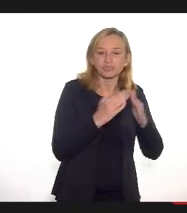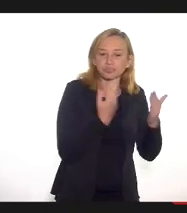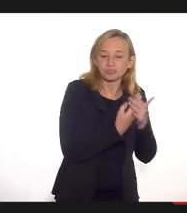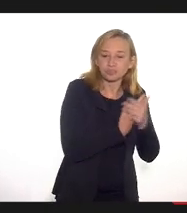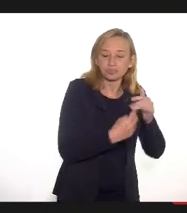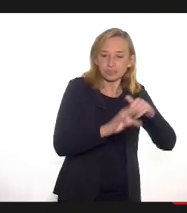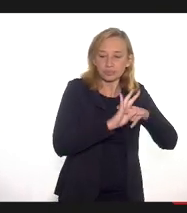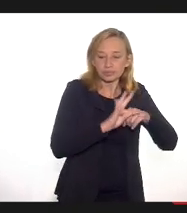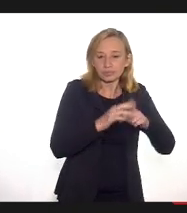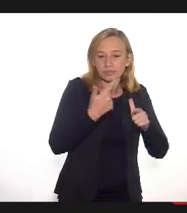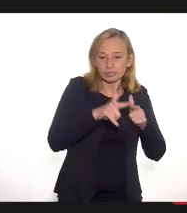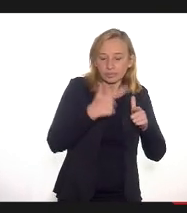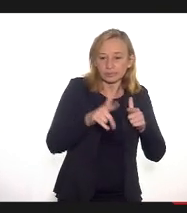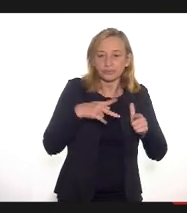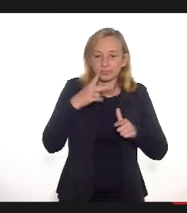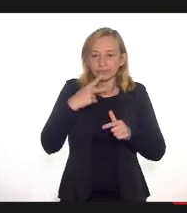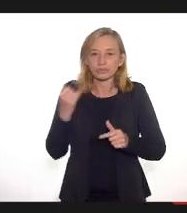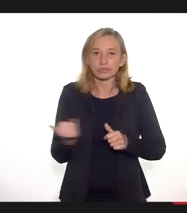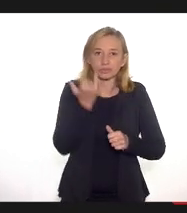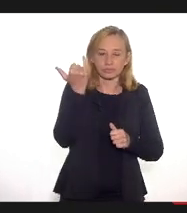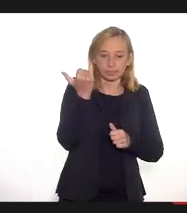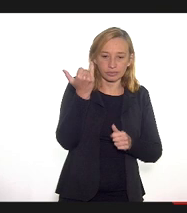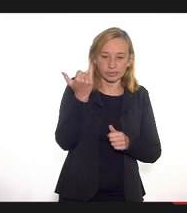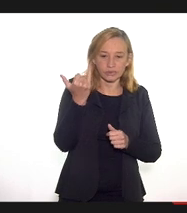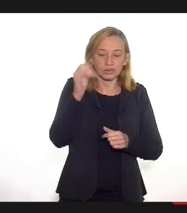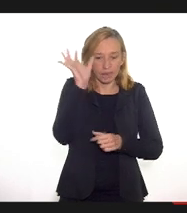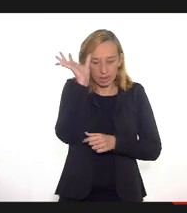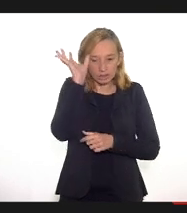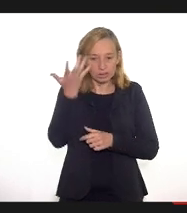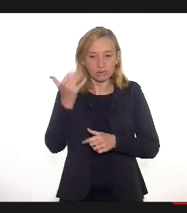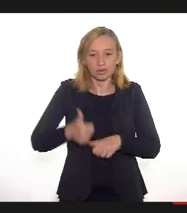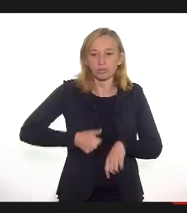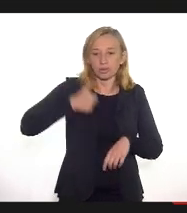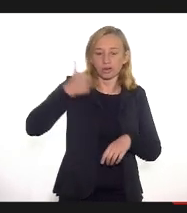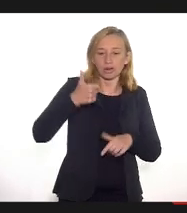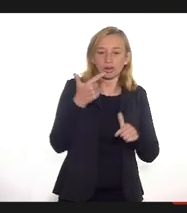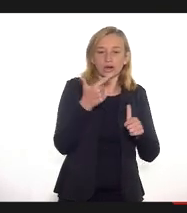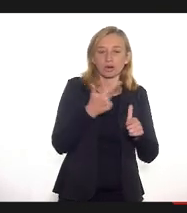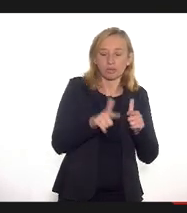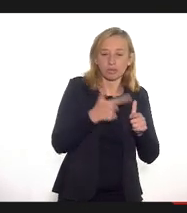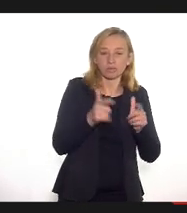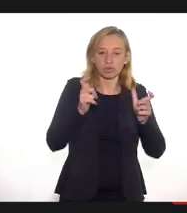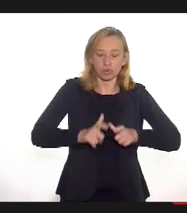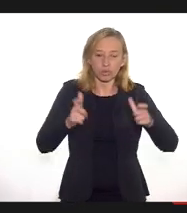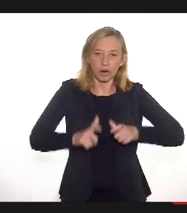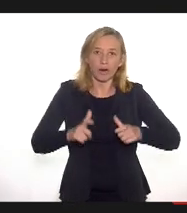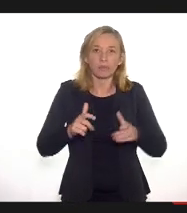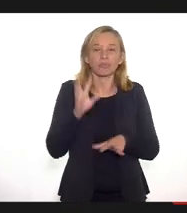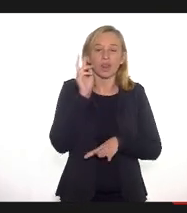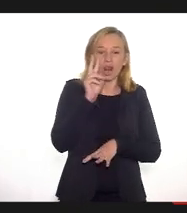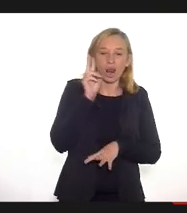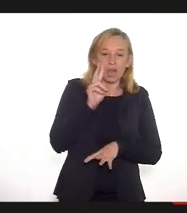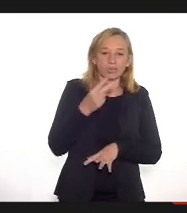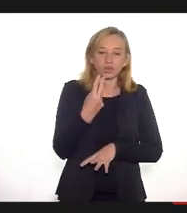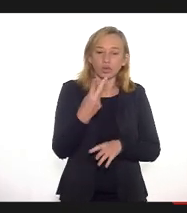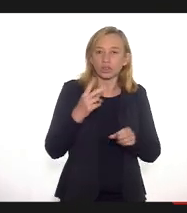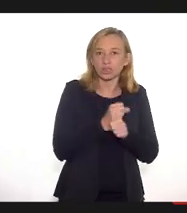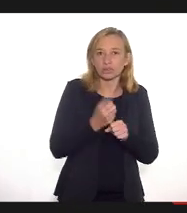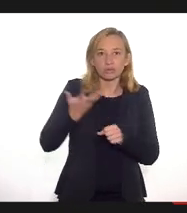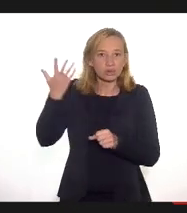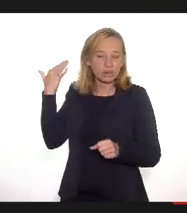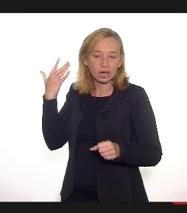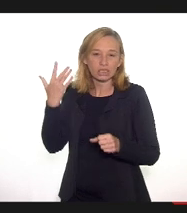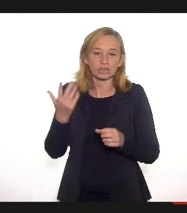debatendo seus problemas, tem sido importantes para a solução e melhoria de problemas na rede, né? Lembro, há 2 anos atrás,